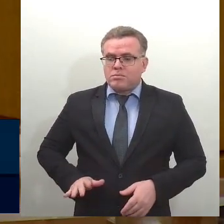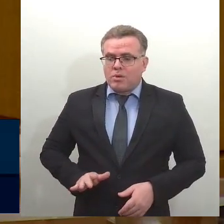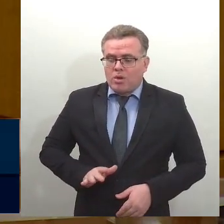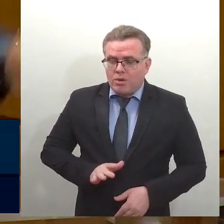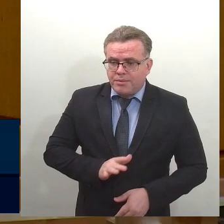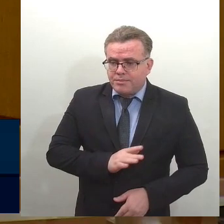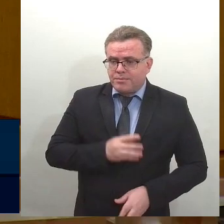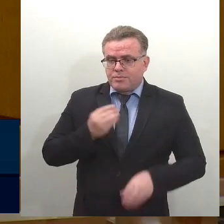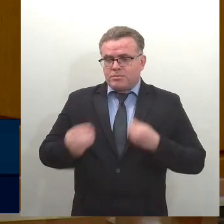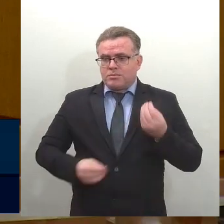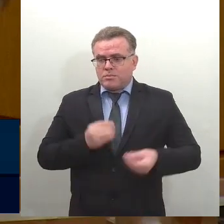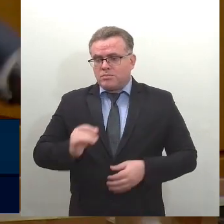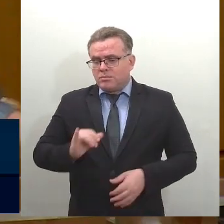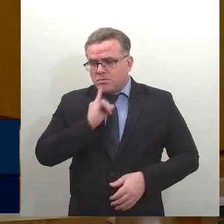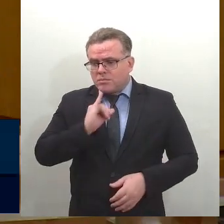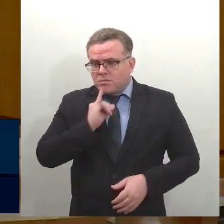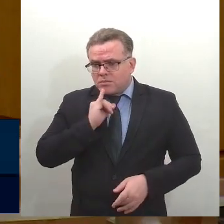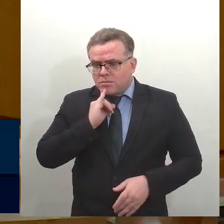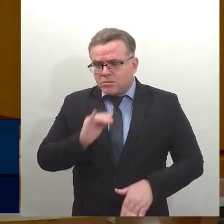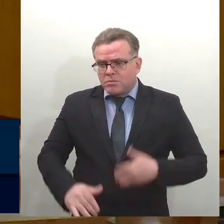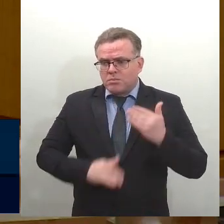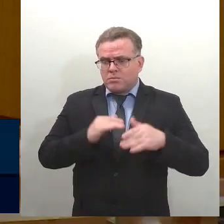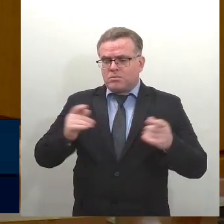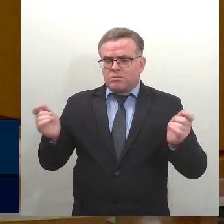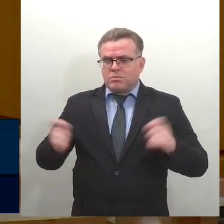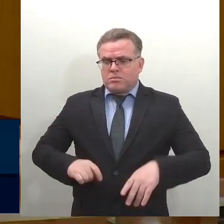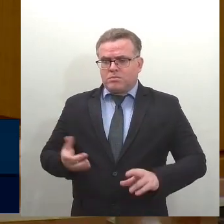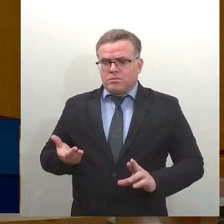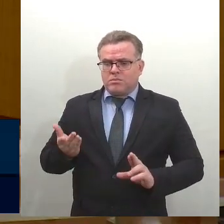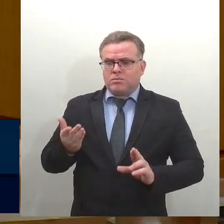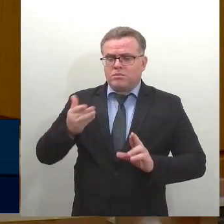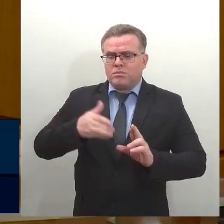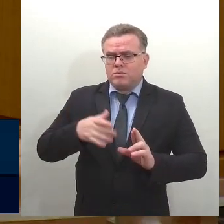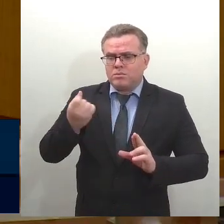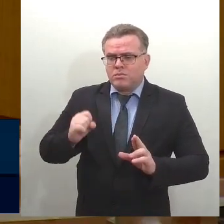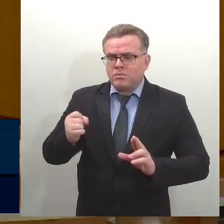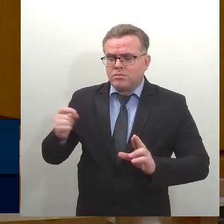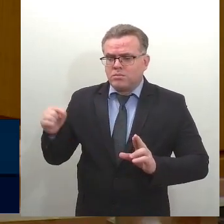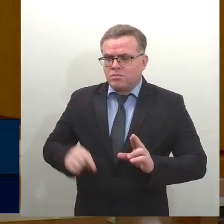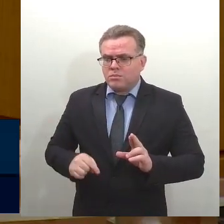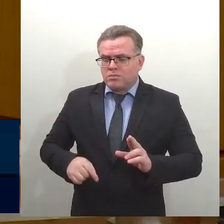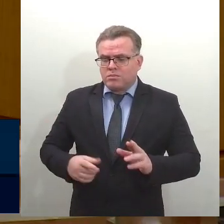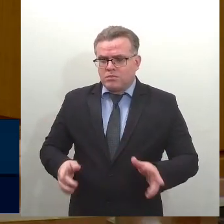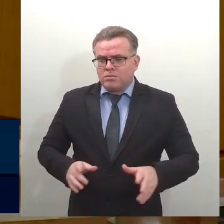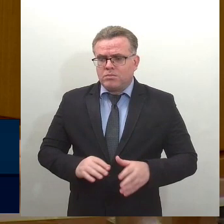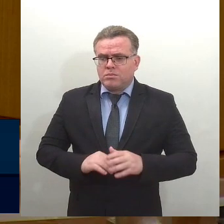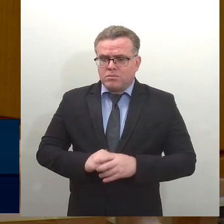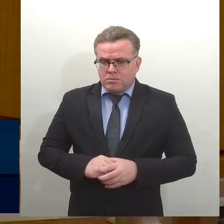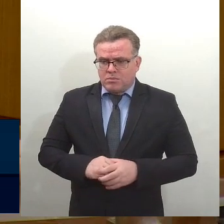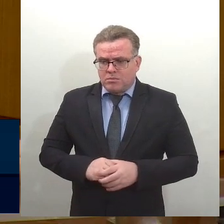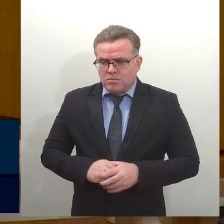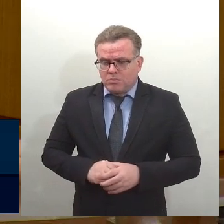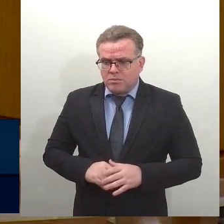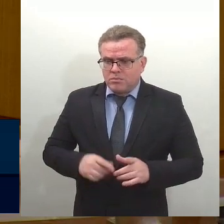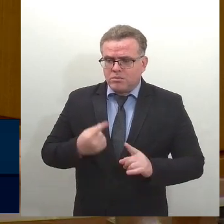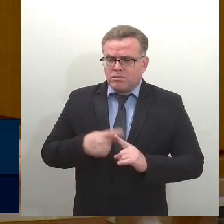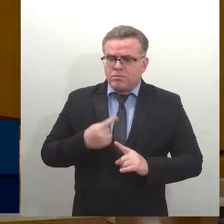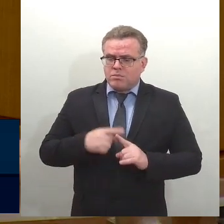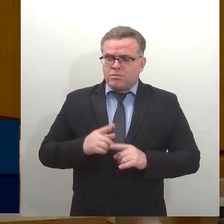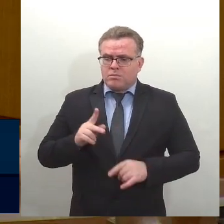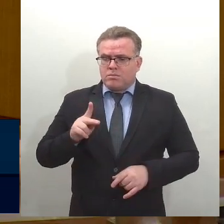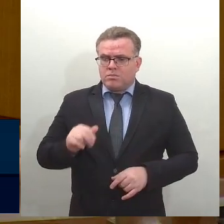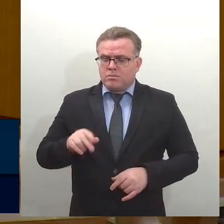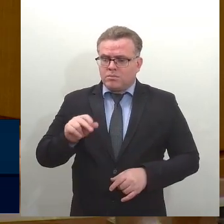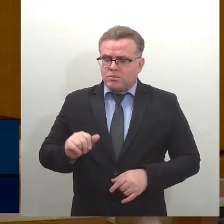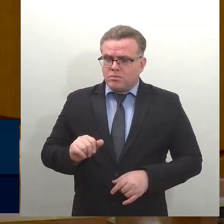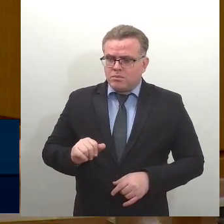tornado referência no estado de Sergipe. Porque, Cacá, quando as pessoas